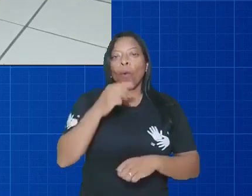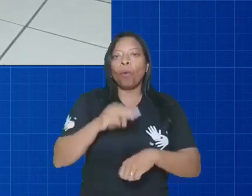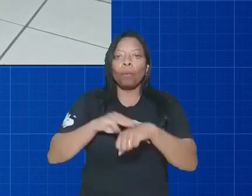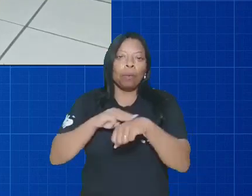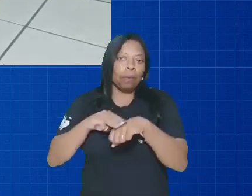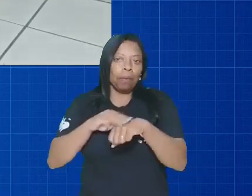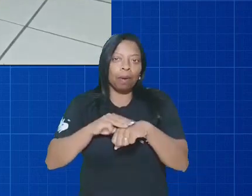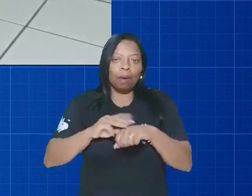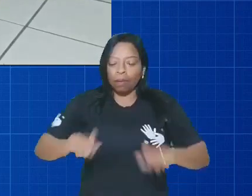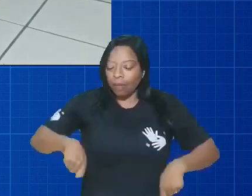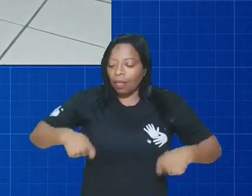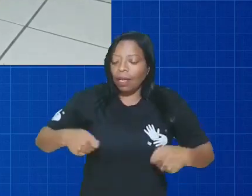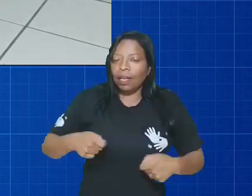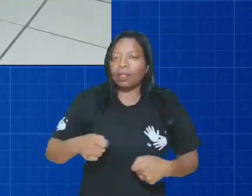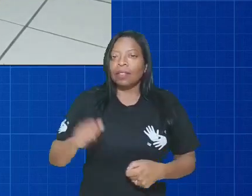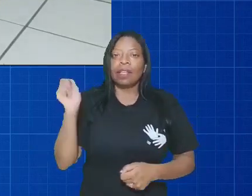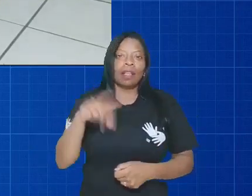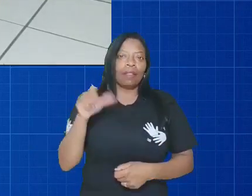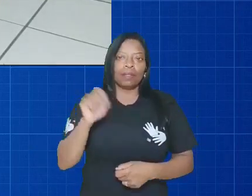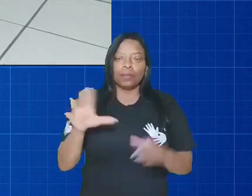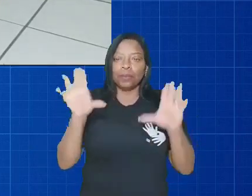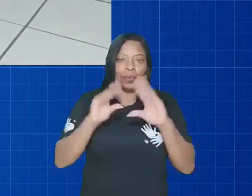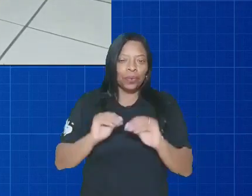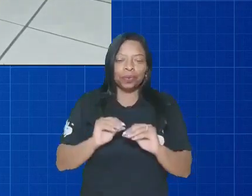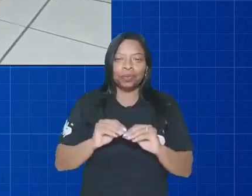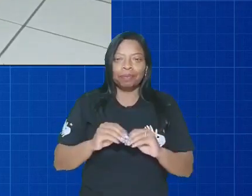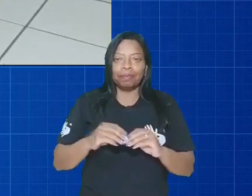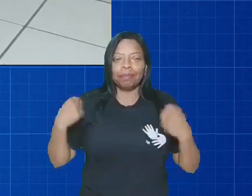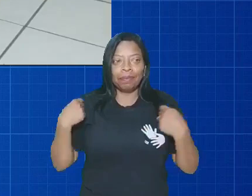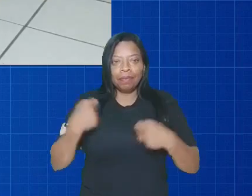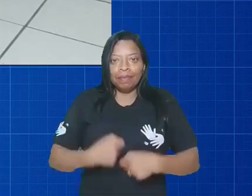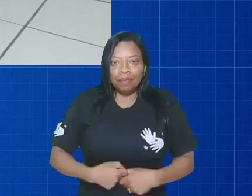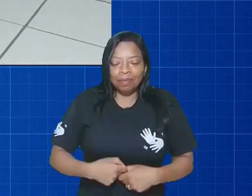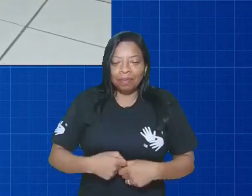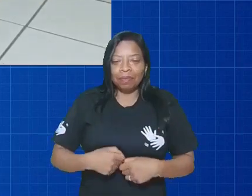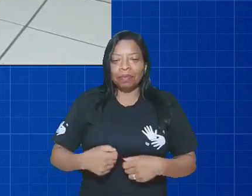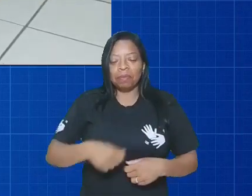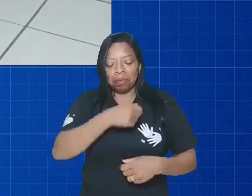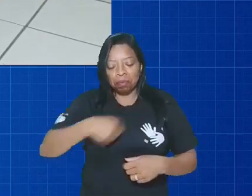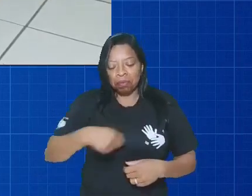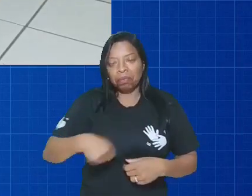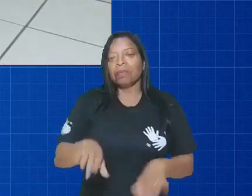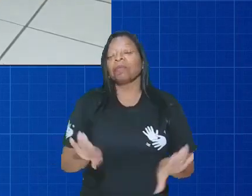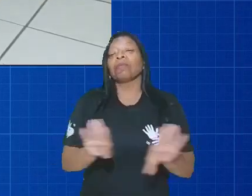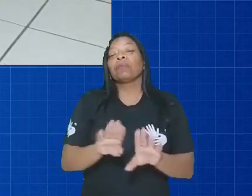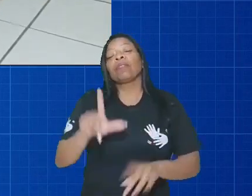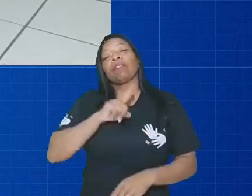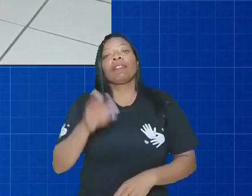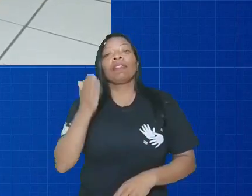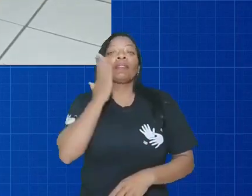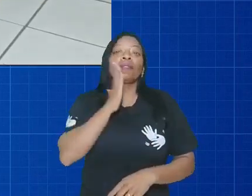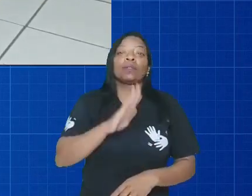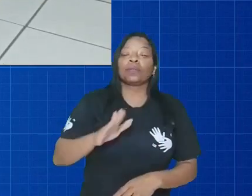castanhos, estou vestindo calça azul escura, a blusa, né, listrada, então temos azul e branco na minha